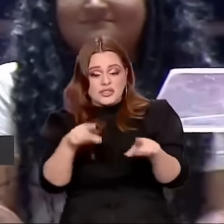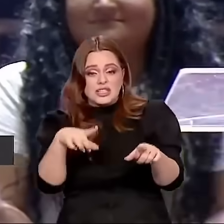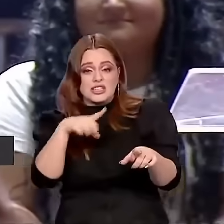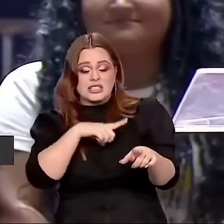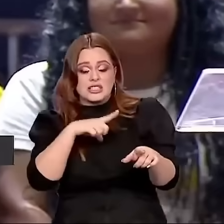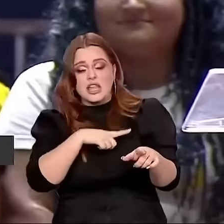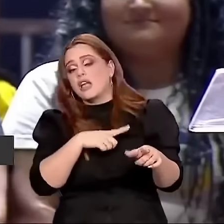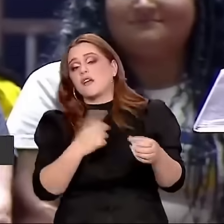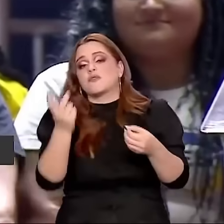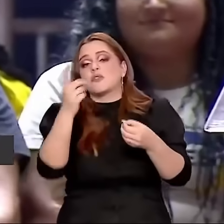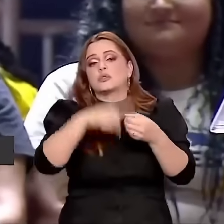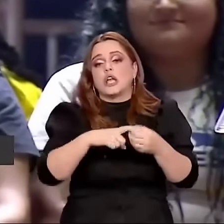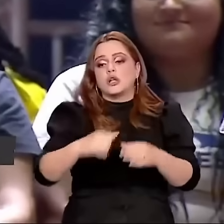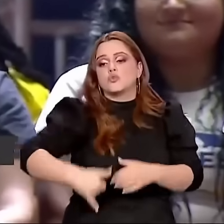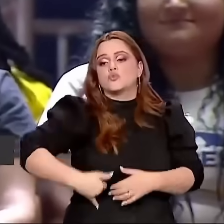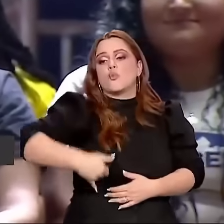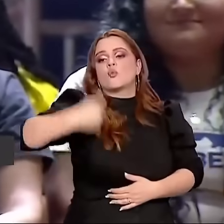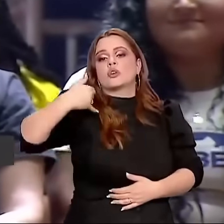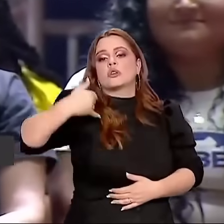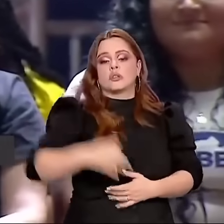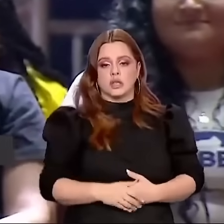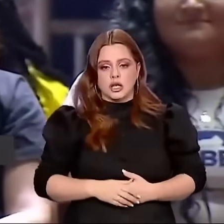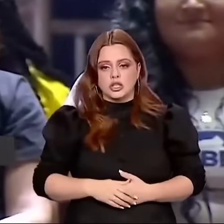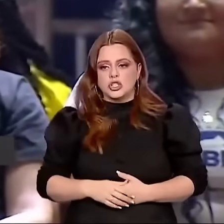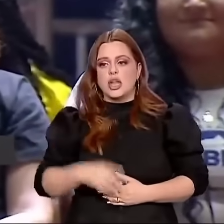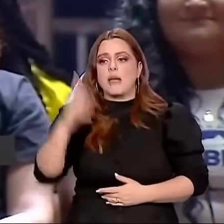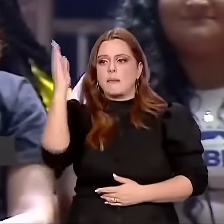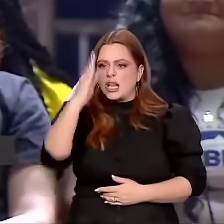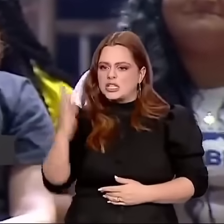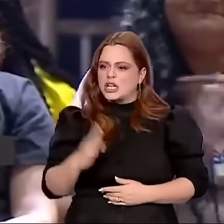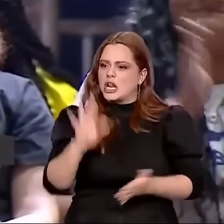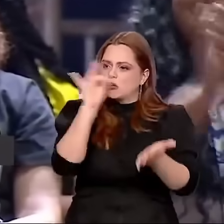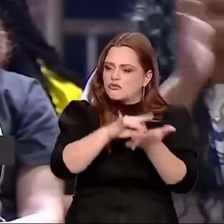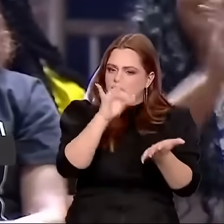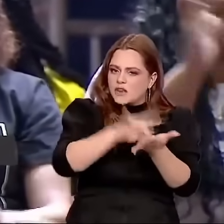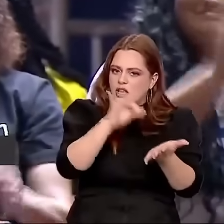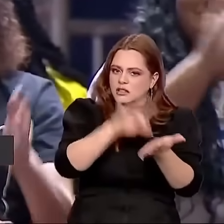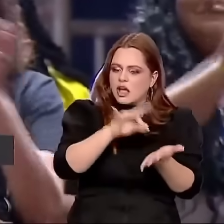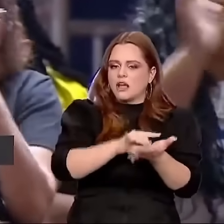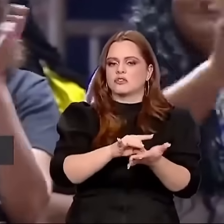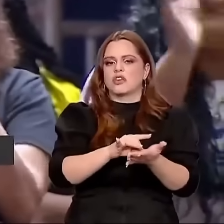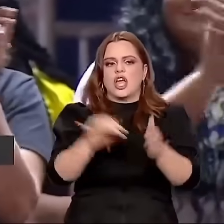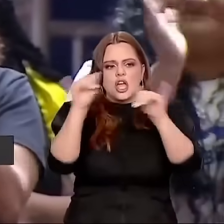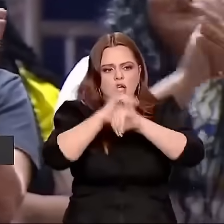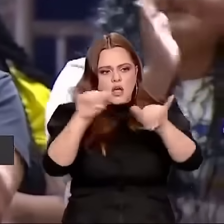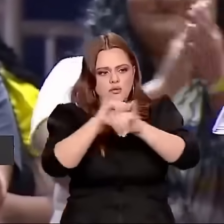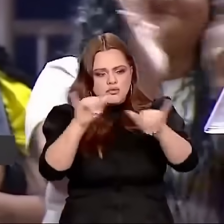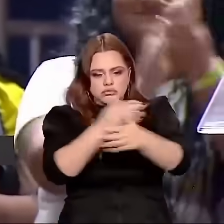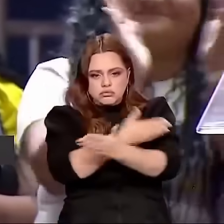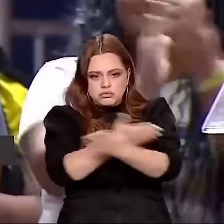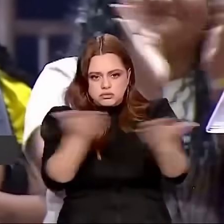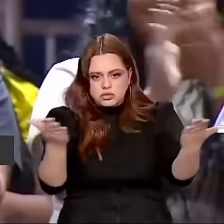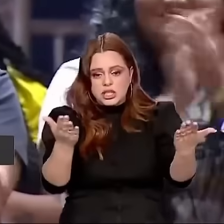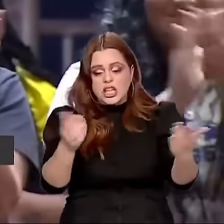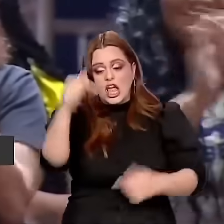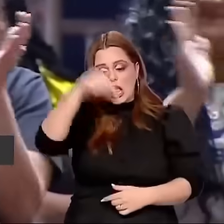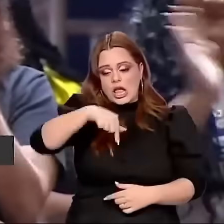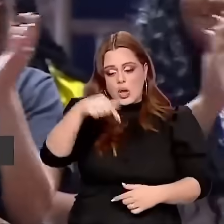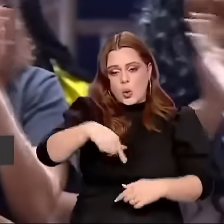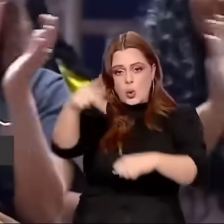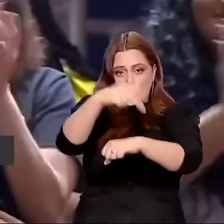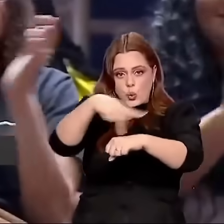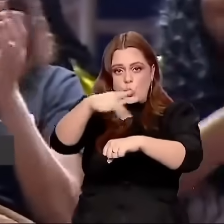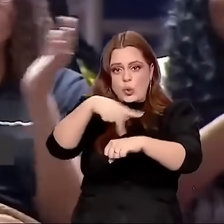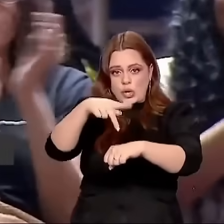vocês voltarem a ter orgulho de ser brasileiro de verdade e dizer que este